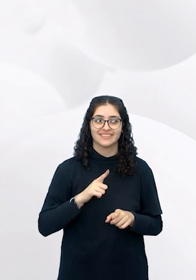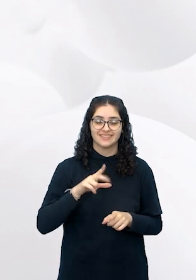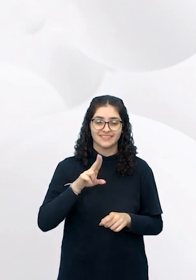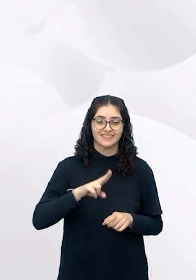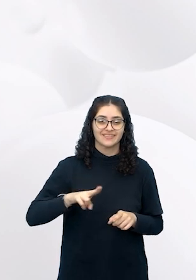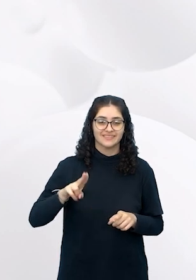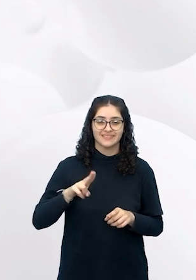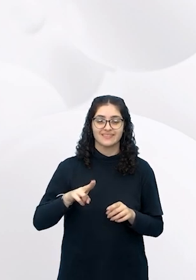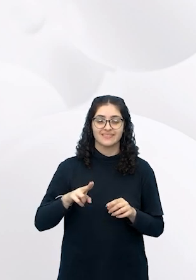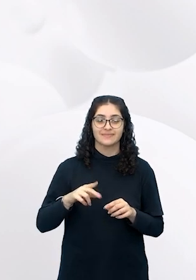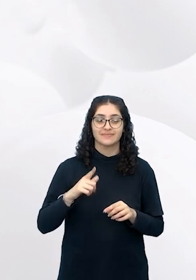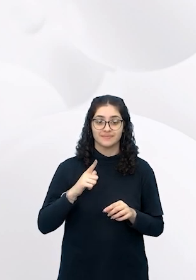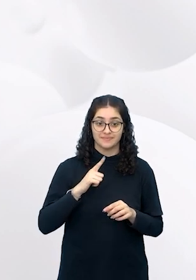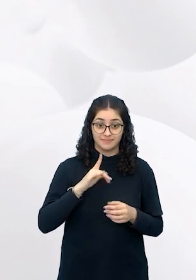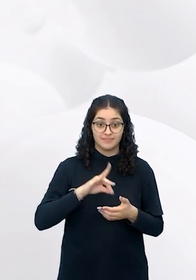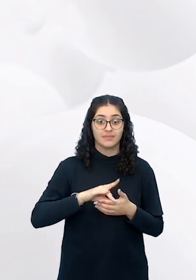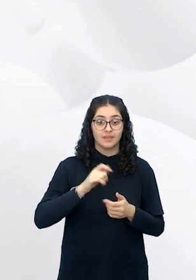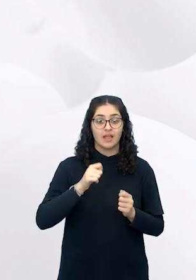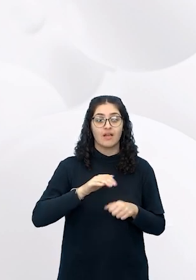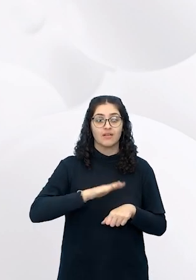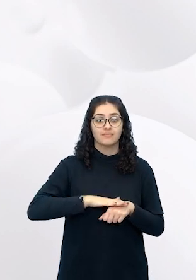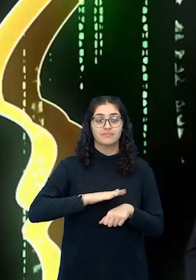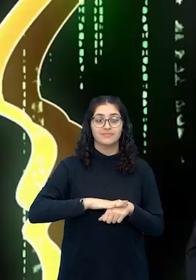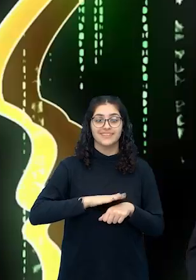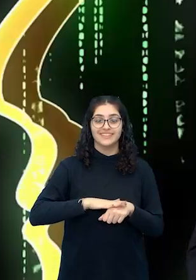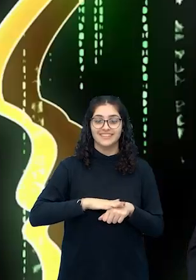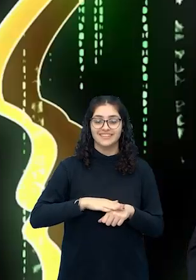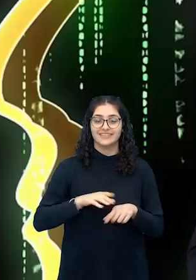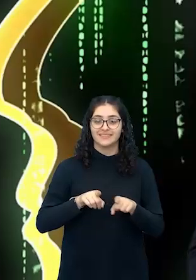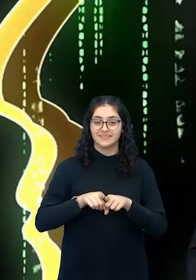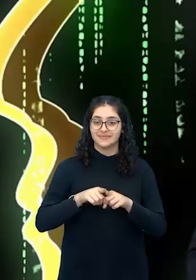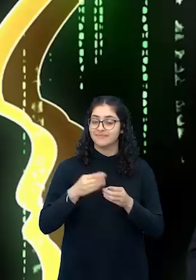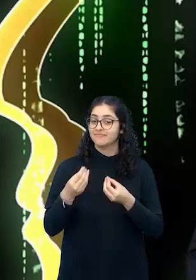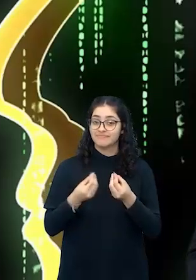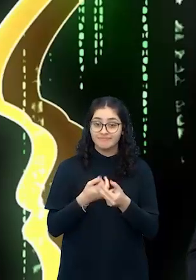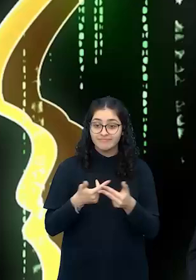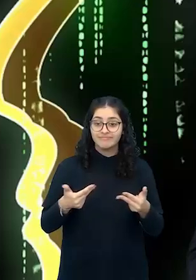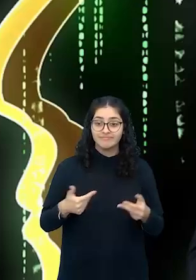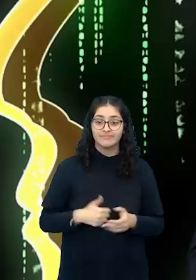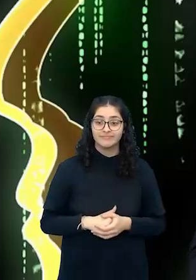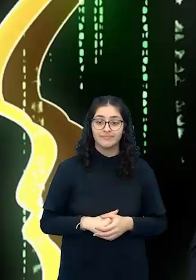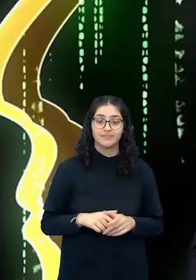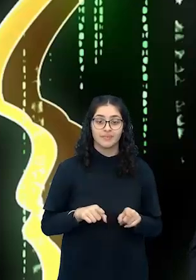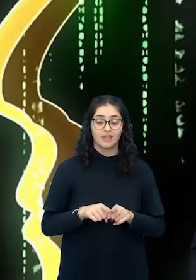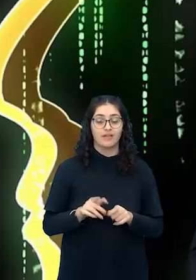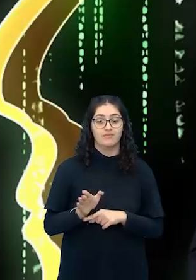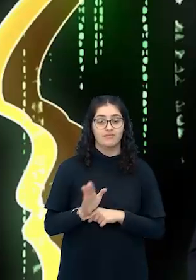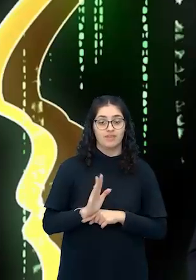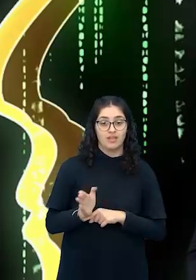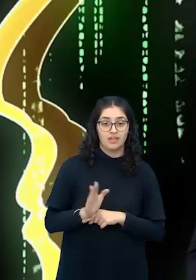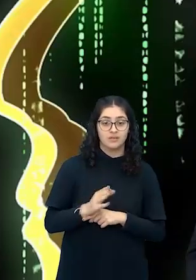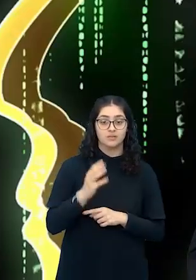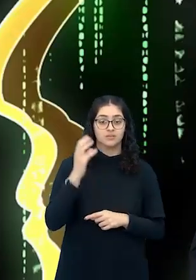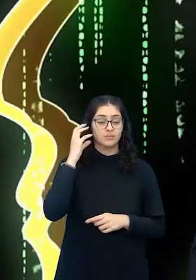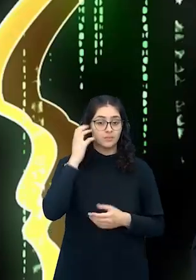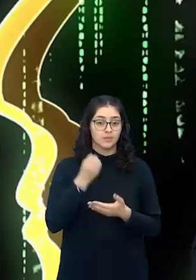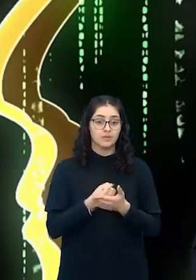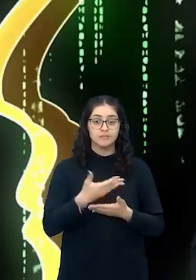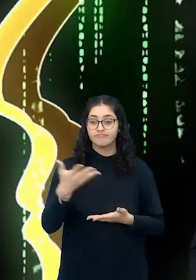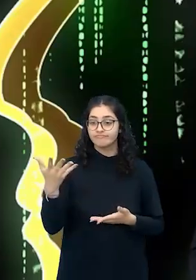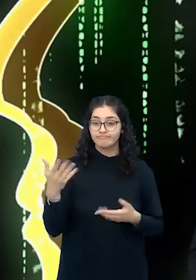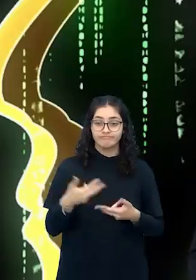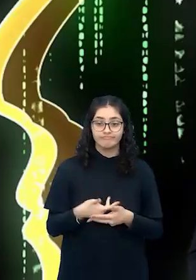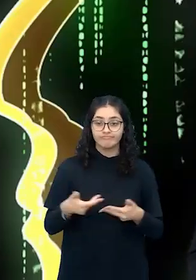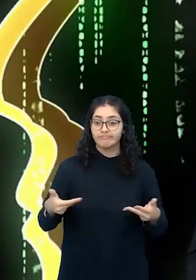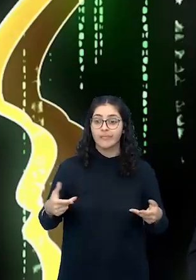durante as aulas. Então, você pode trabalhar, trazer o tablet, trazer o computador, trazer um vídeo, um podcast. Então, você